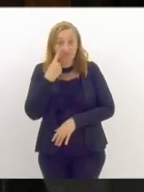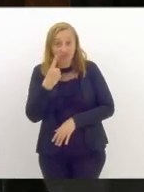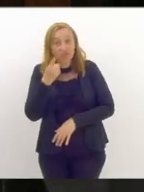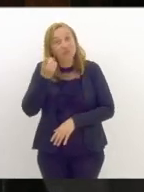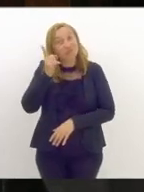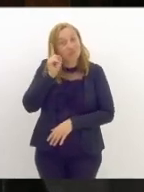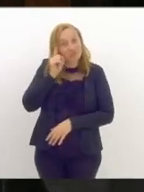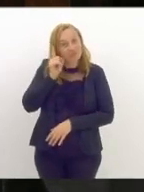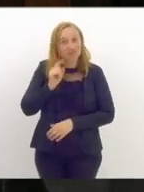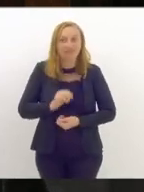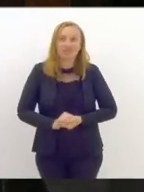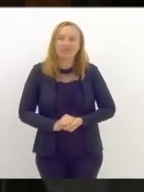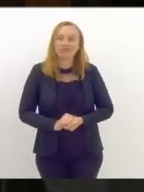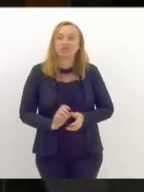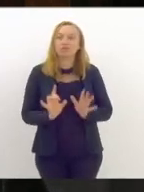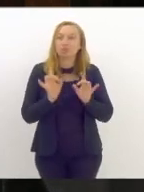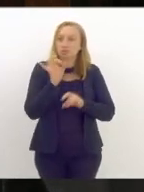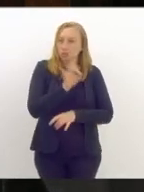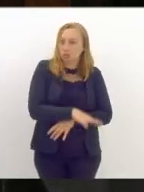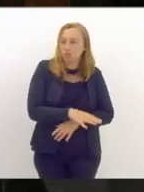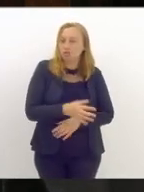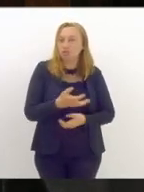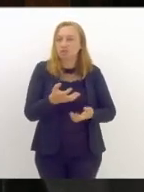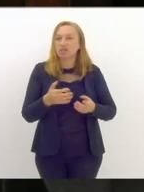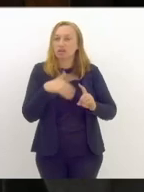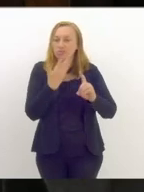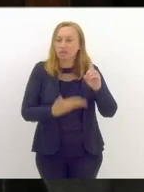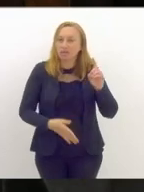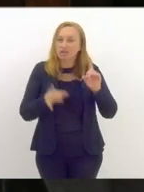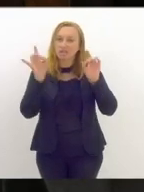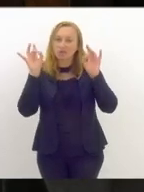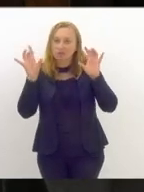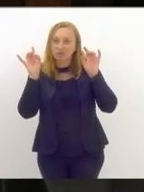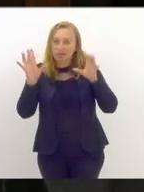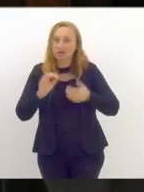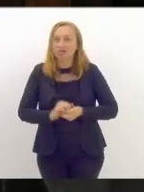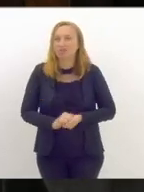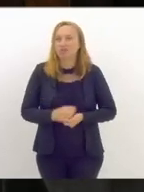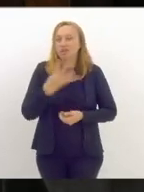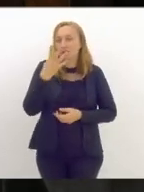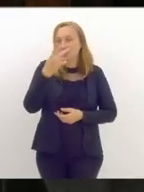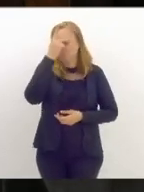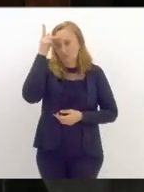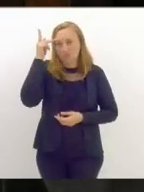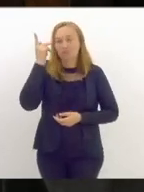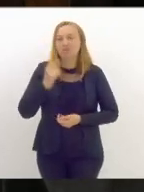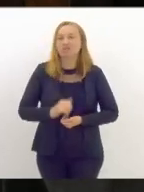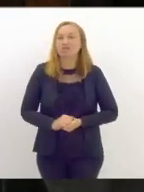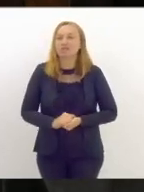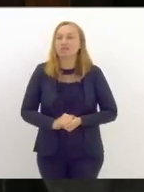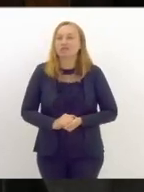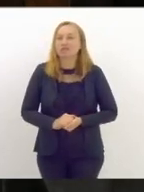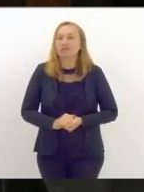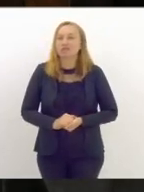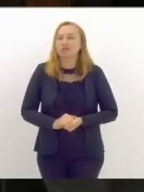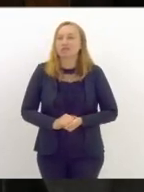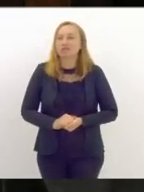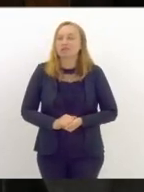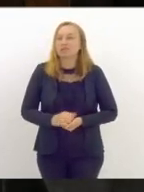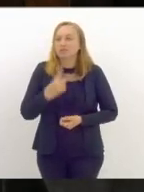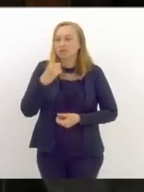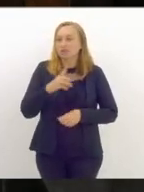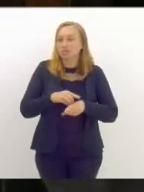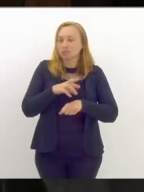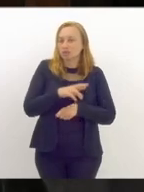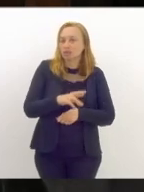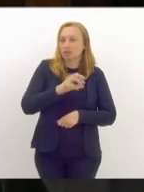dia. E, por último, eu queria fazer uma homenagem especial a 4 pessoas. Uma é o Dr.